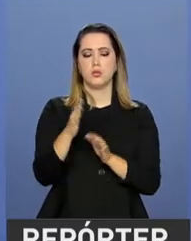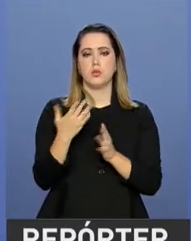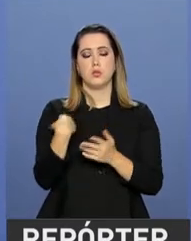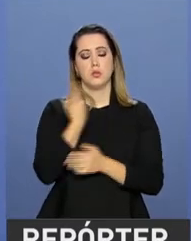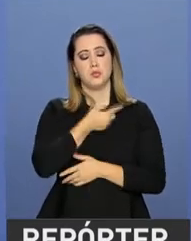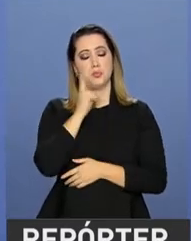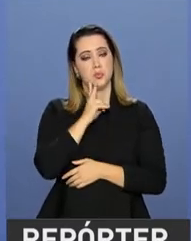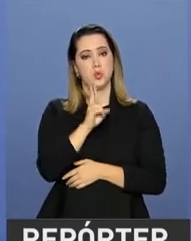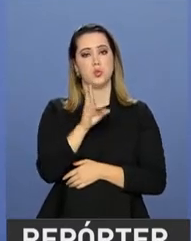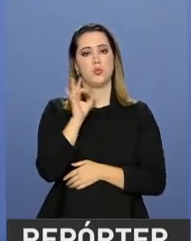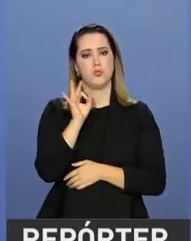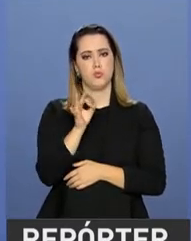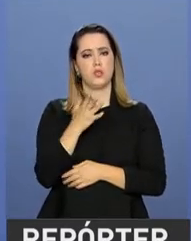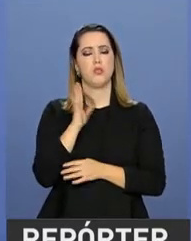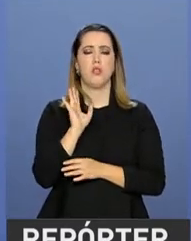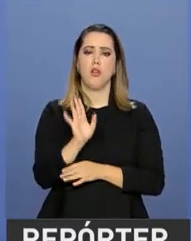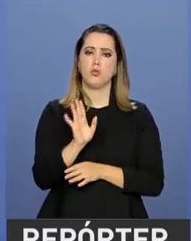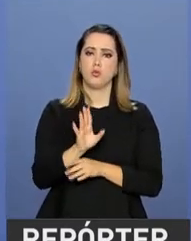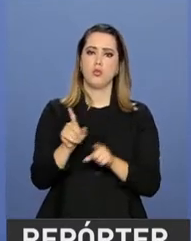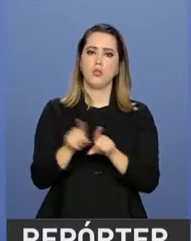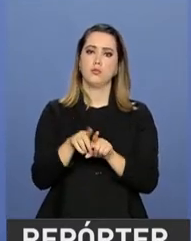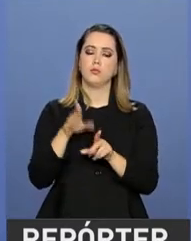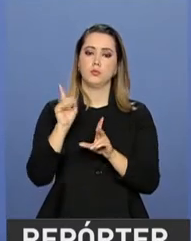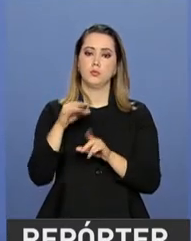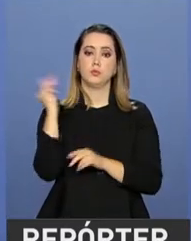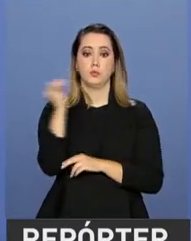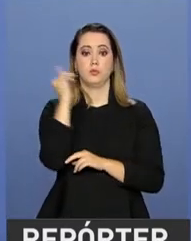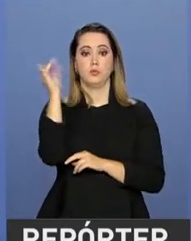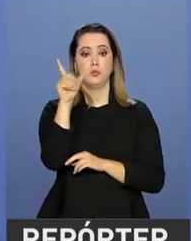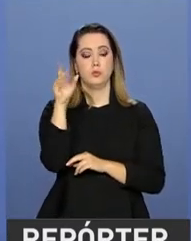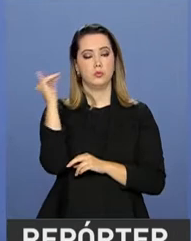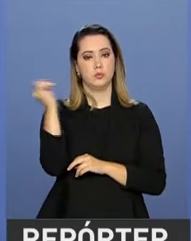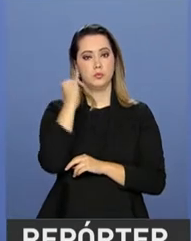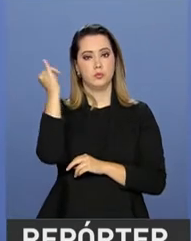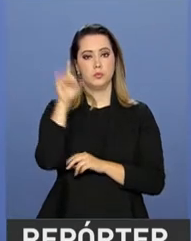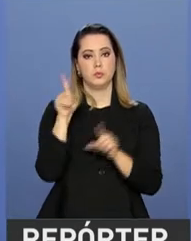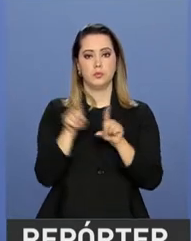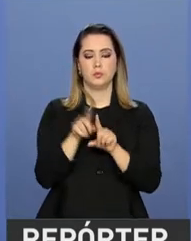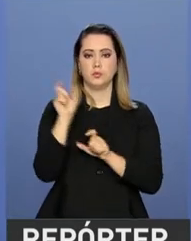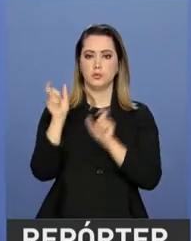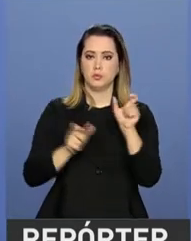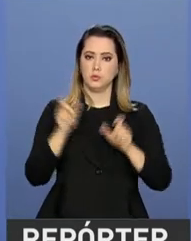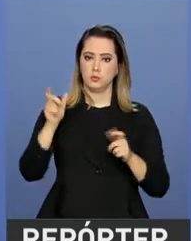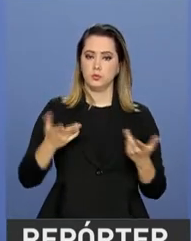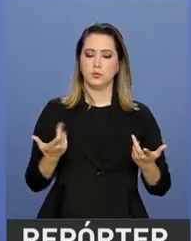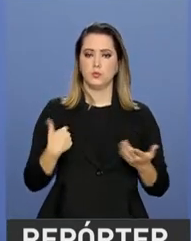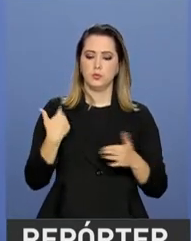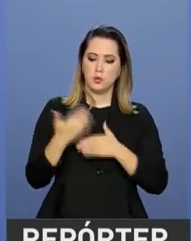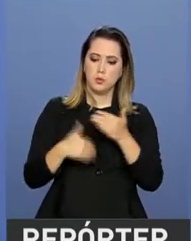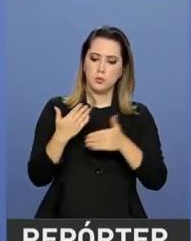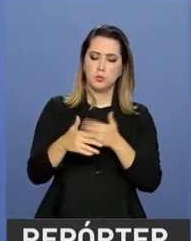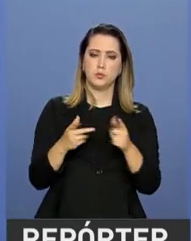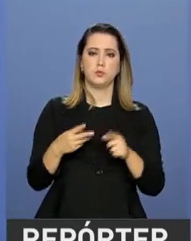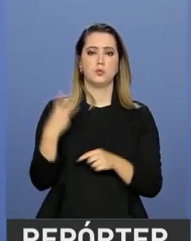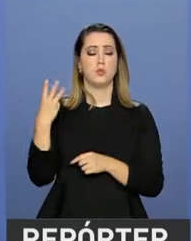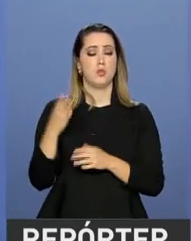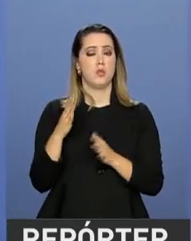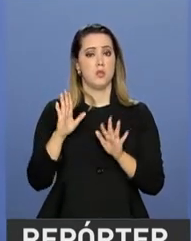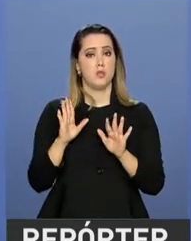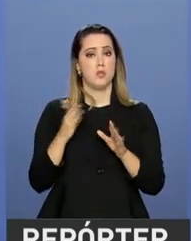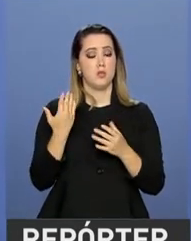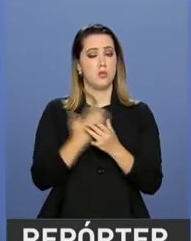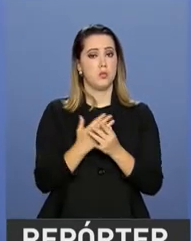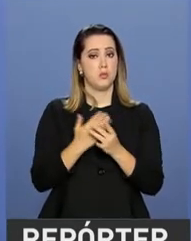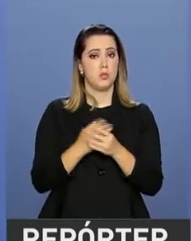nosso ver contribuirá de maneira importante significativa para a continuidade desse processo de